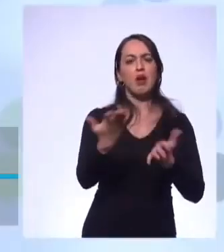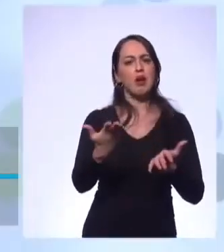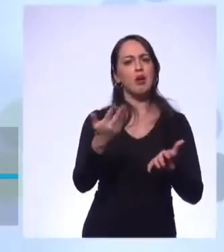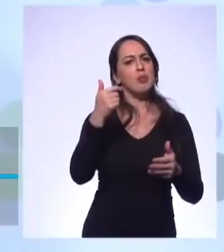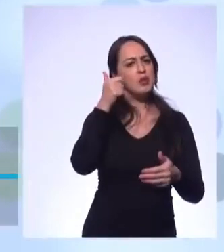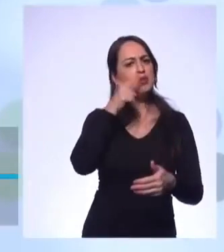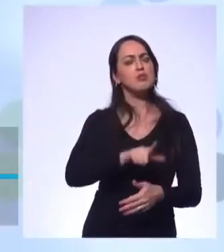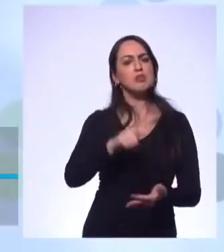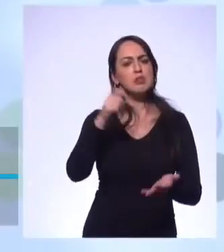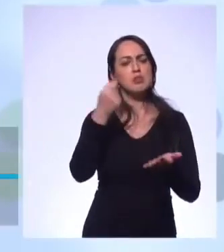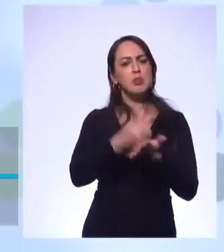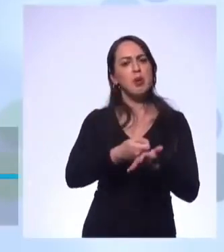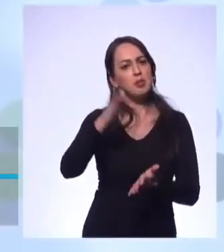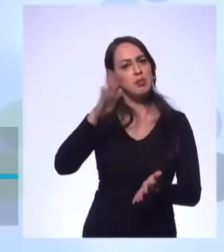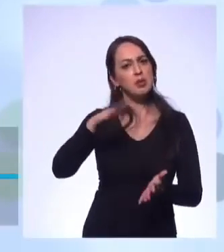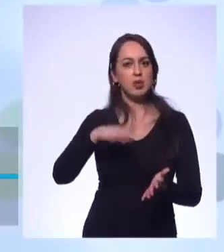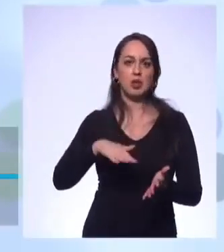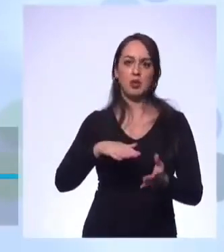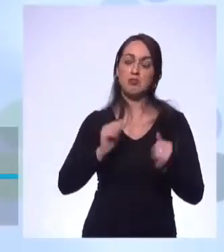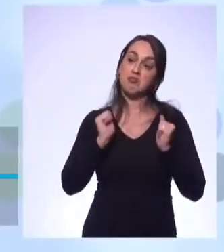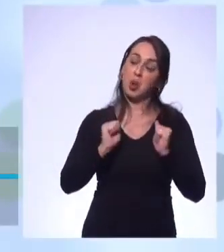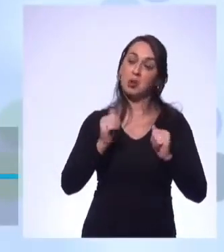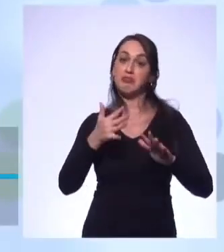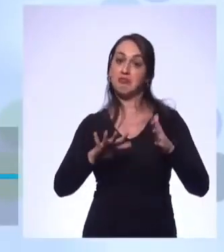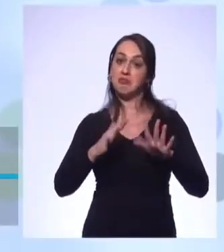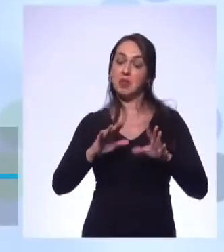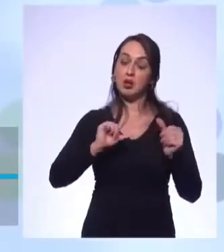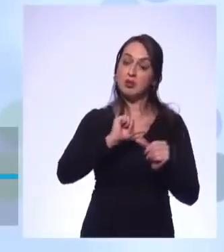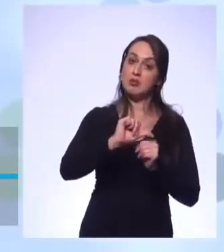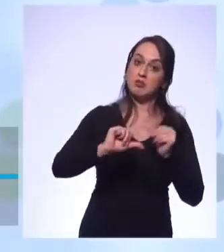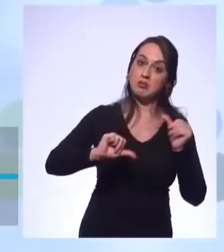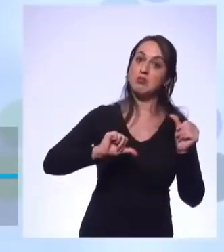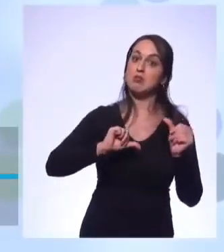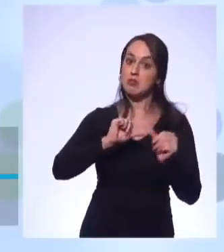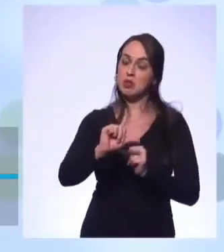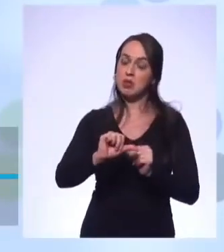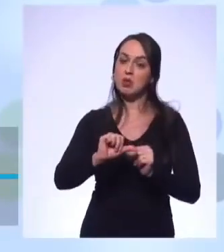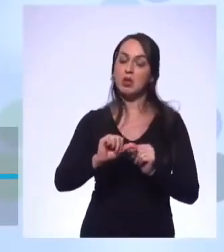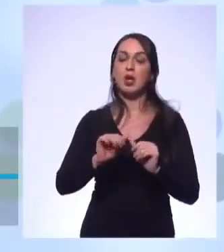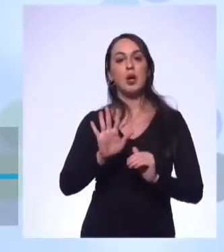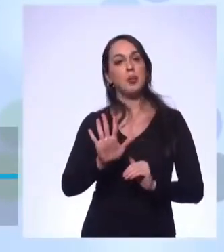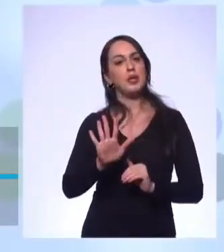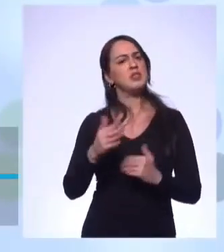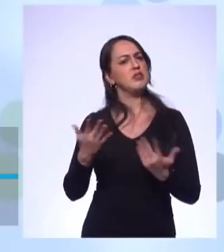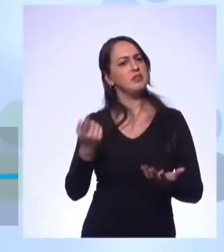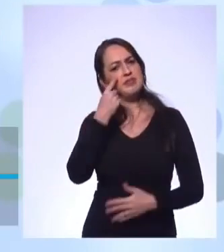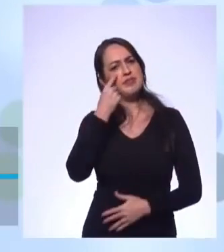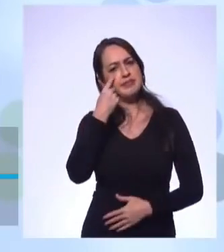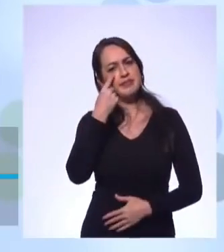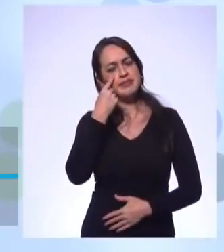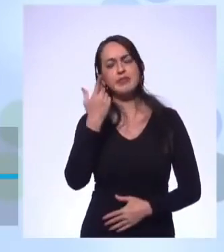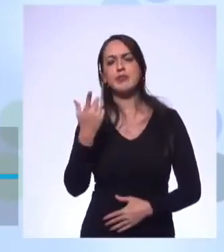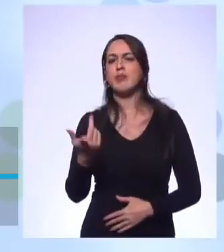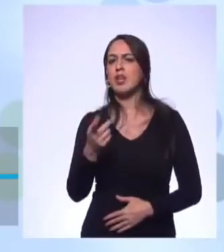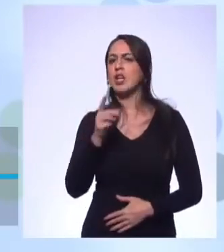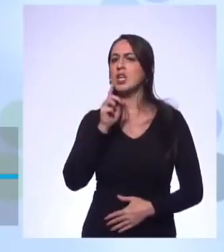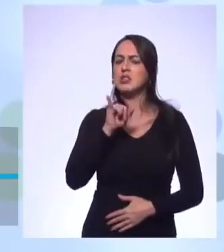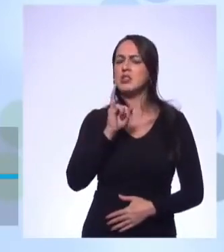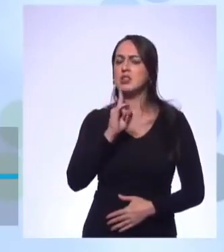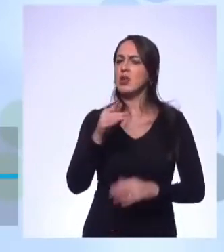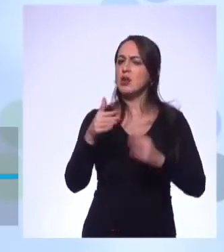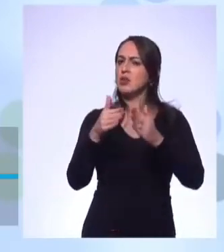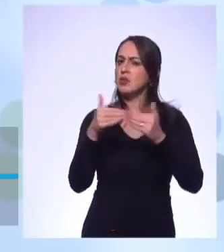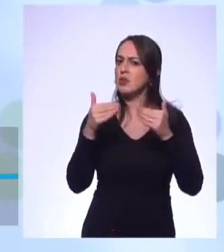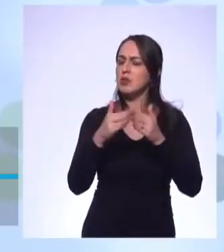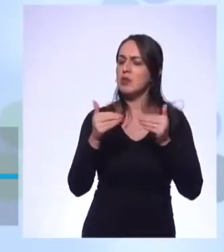mais barato, talvez tenha mudado. Faz tempo que aconteceu isso na minha vida, estou aqui abrindo meu coração para vocês, mas olha, se não reivindicar, as